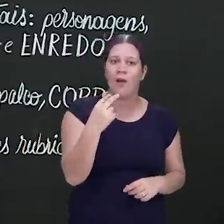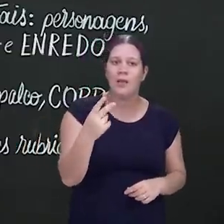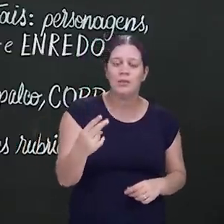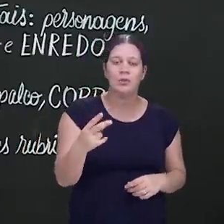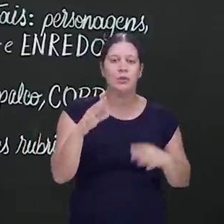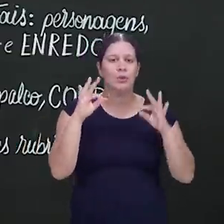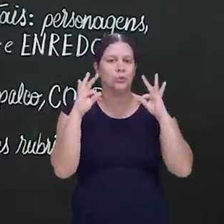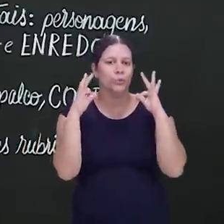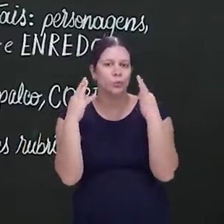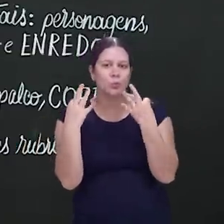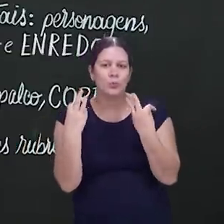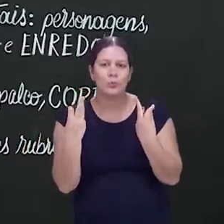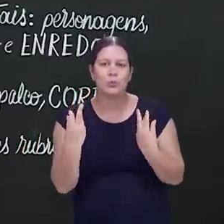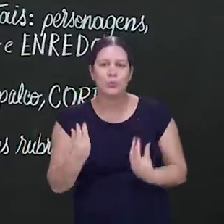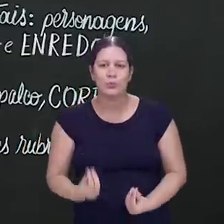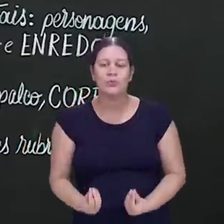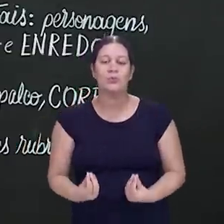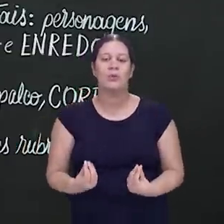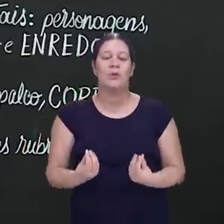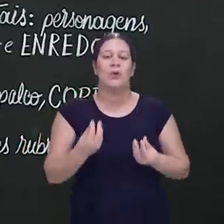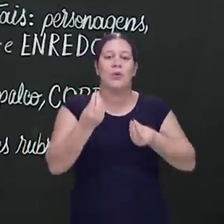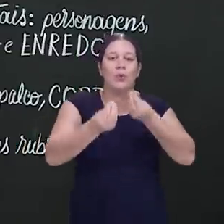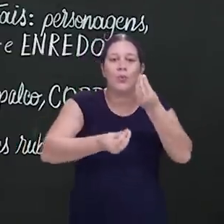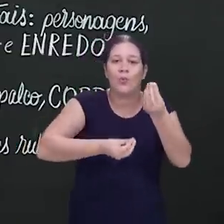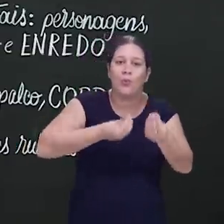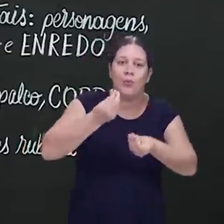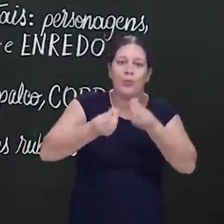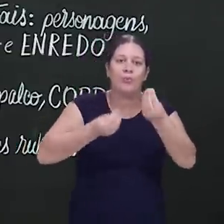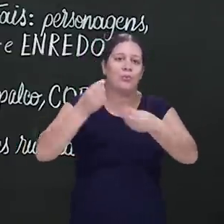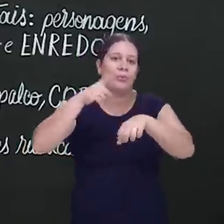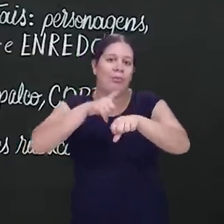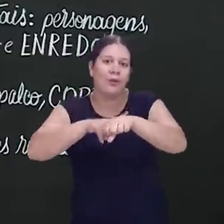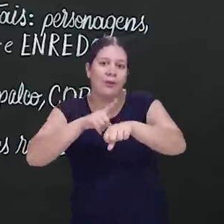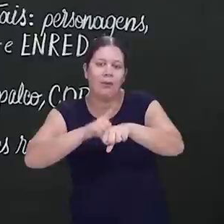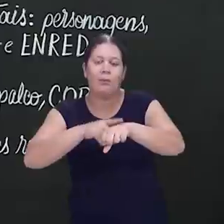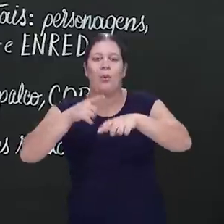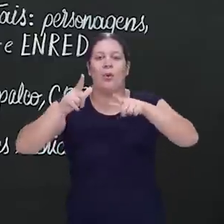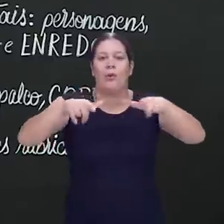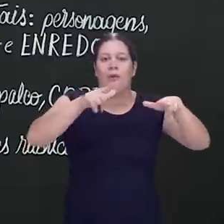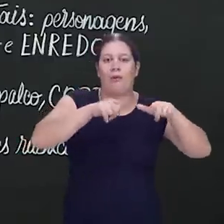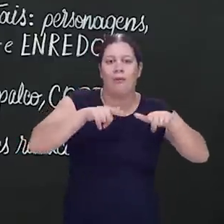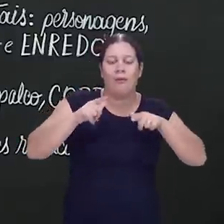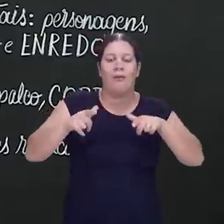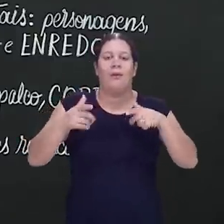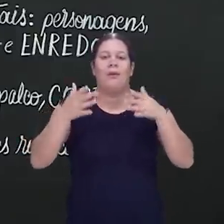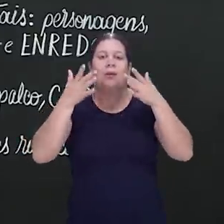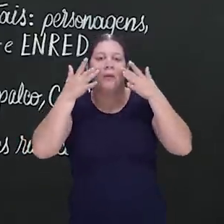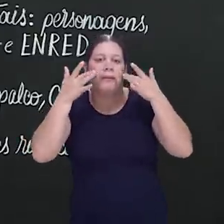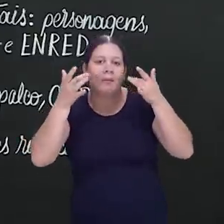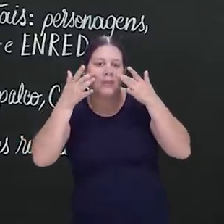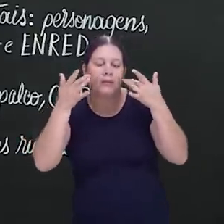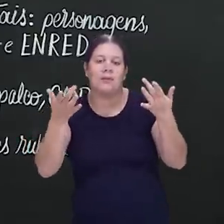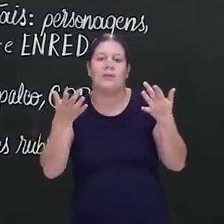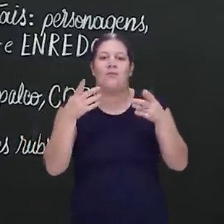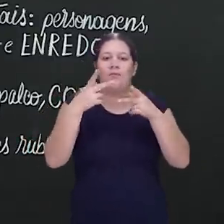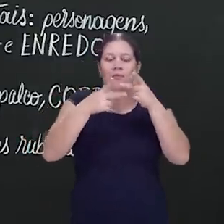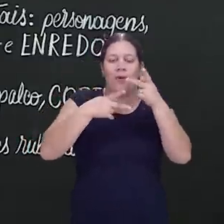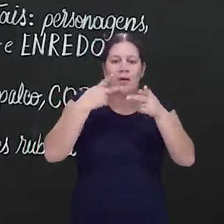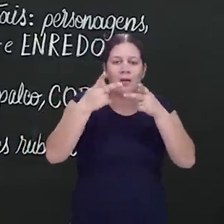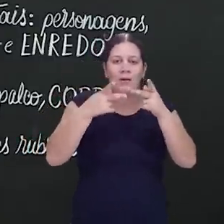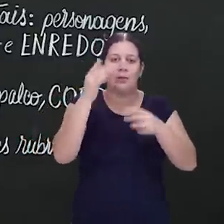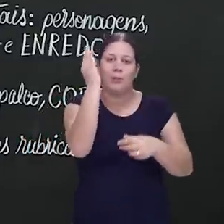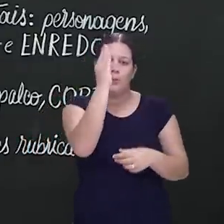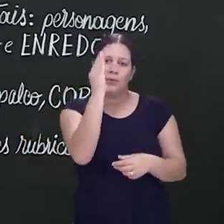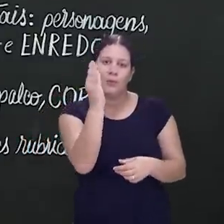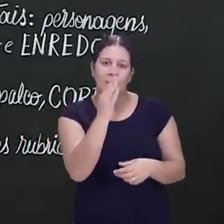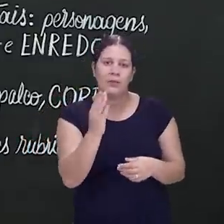utilizada, todos esses elementos variam conforme o tempo e o espaço. Se for uma peça teatral que tenta reproduzir uma situação